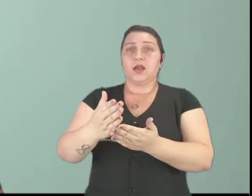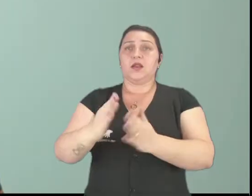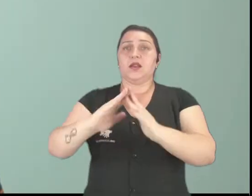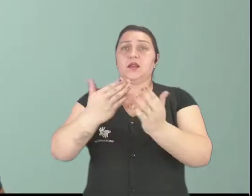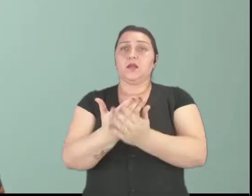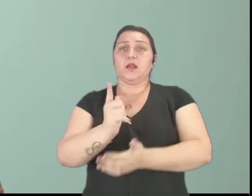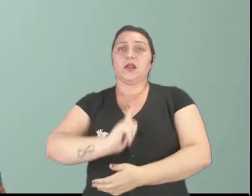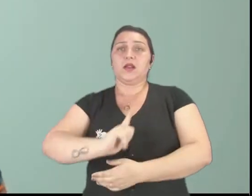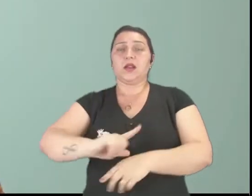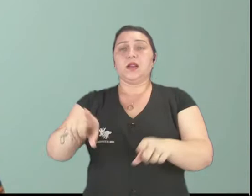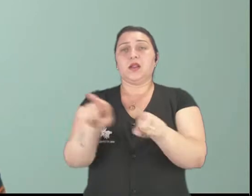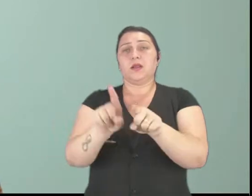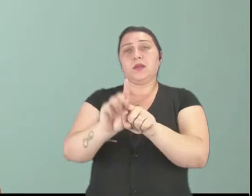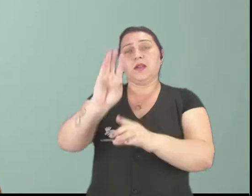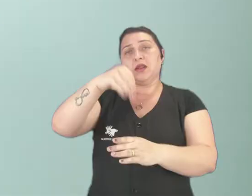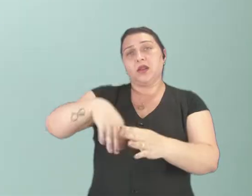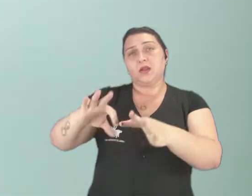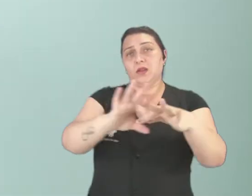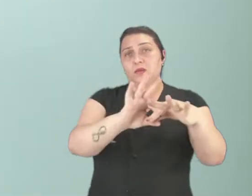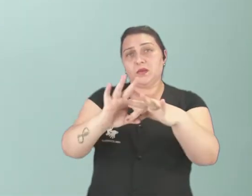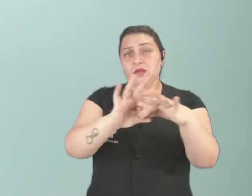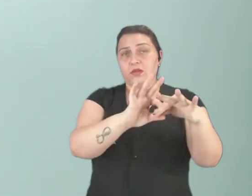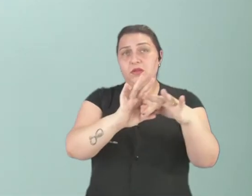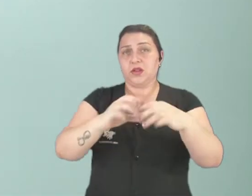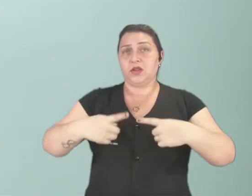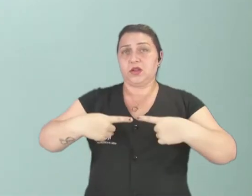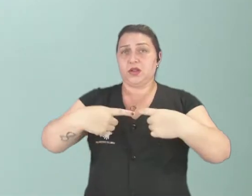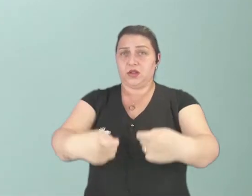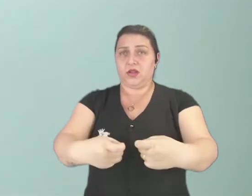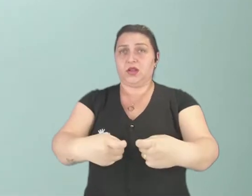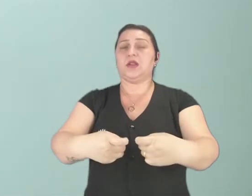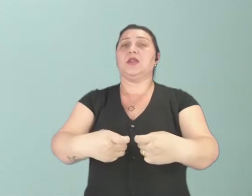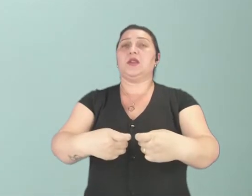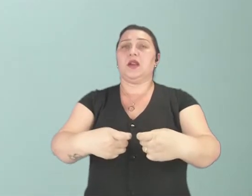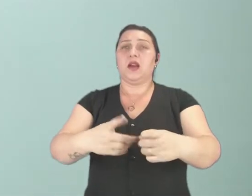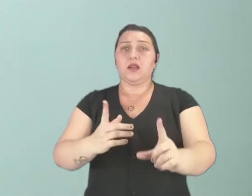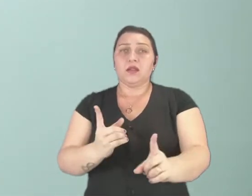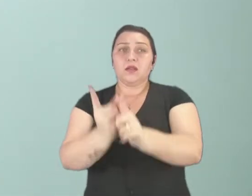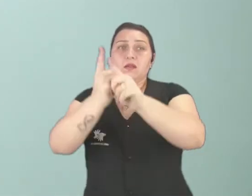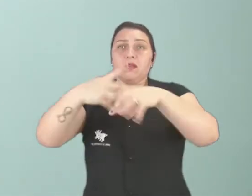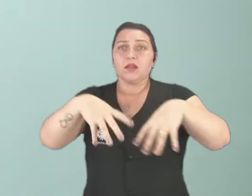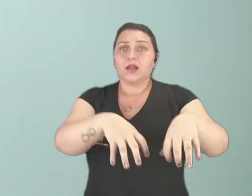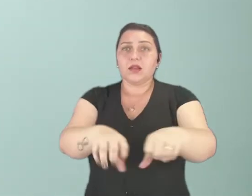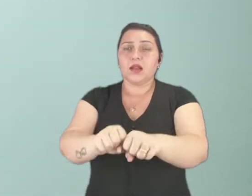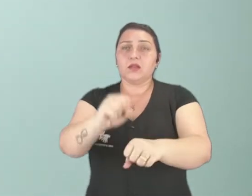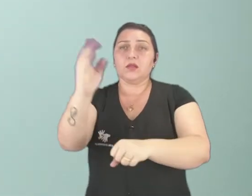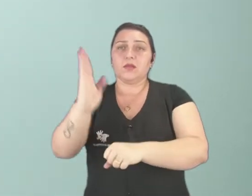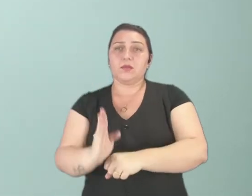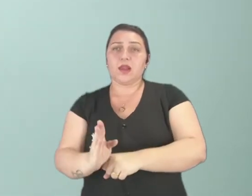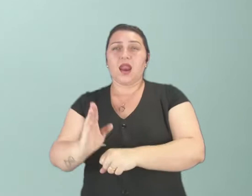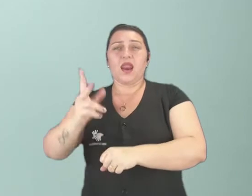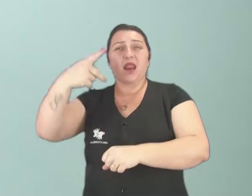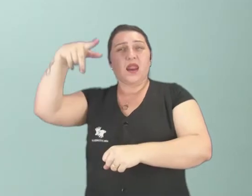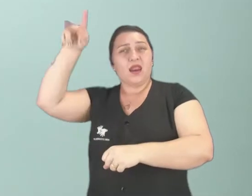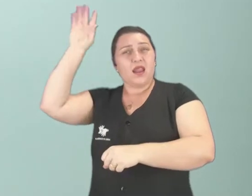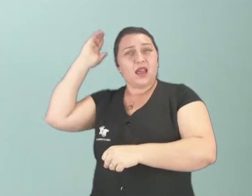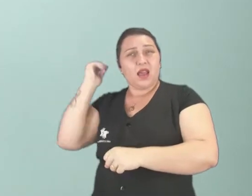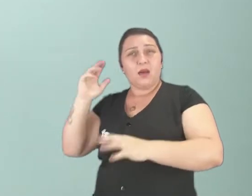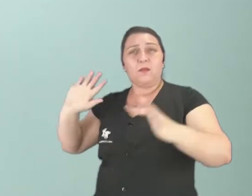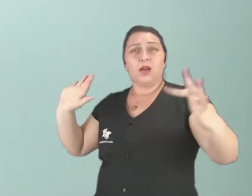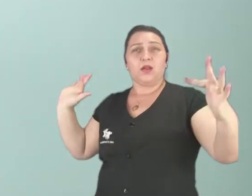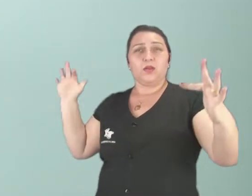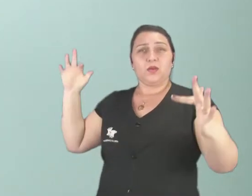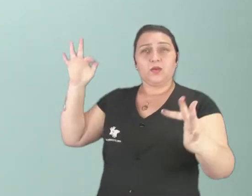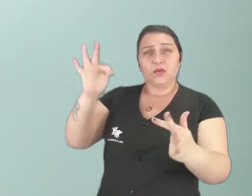literária também, tá? Dentro desse contexto de guerras, de descobrimentos. Lembra que lá no humanismo, no